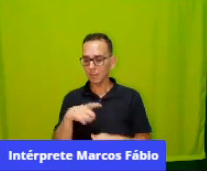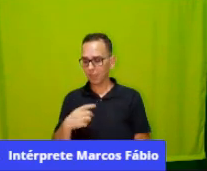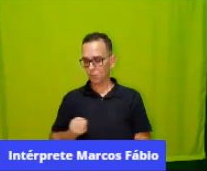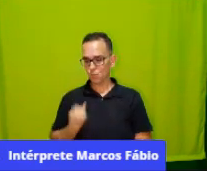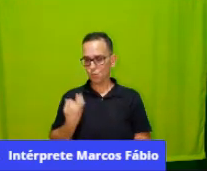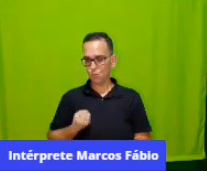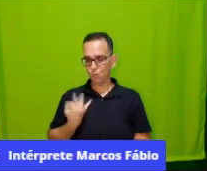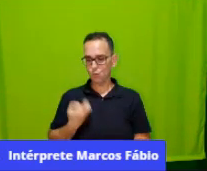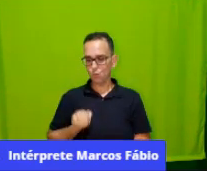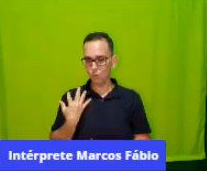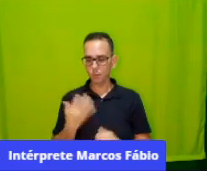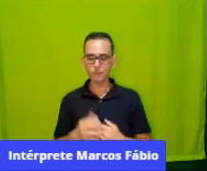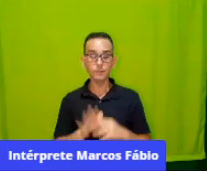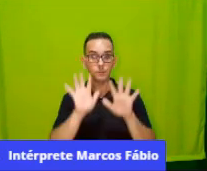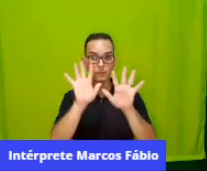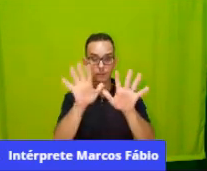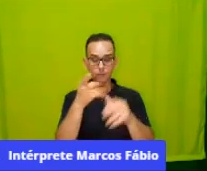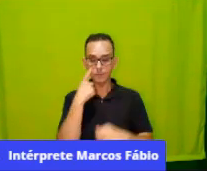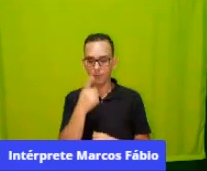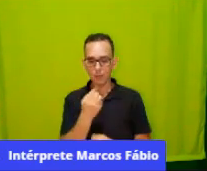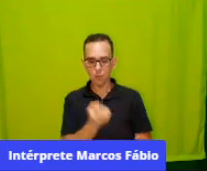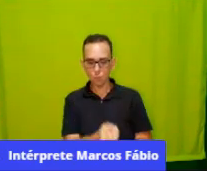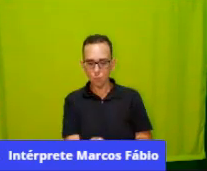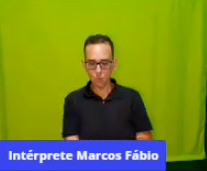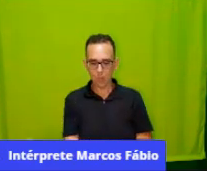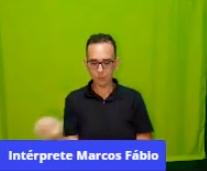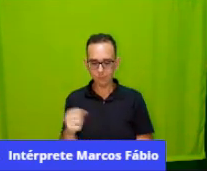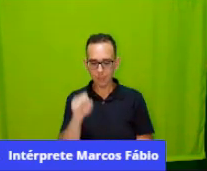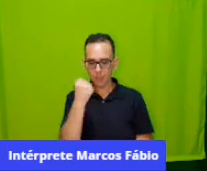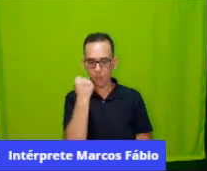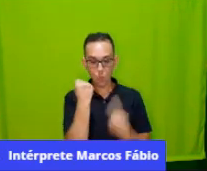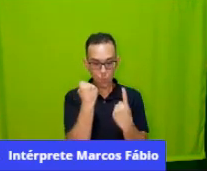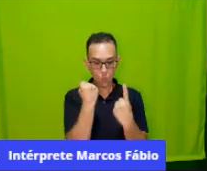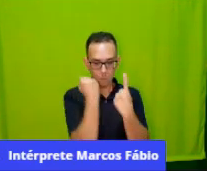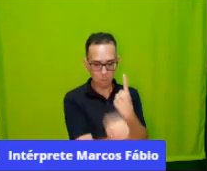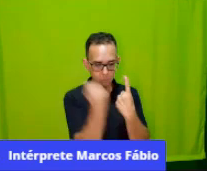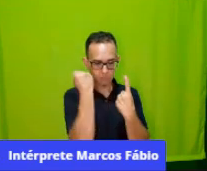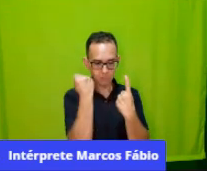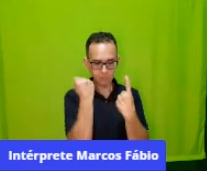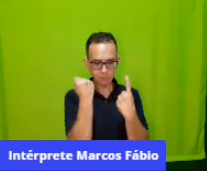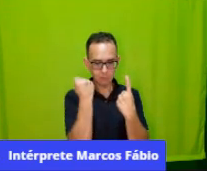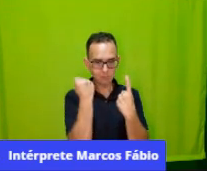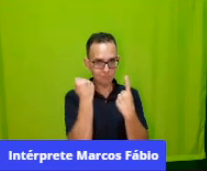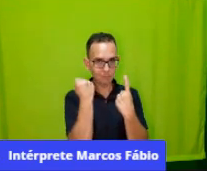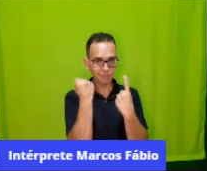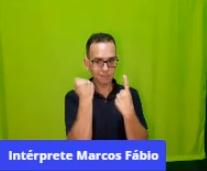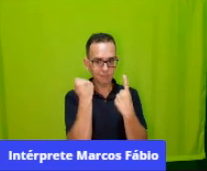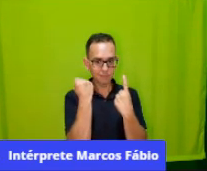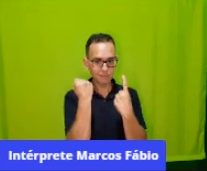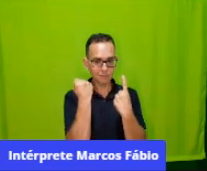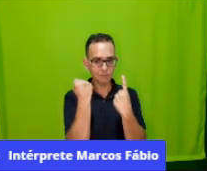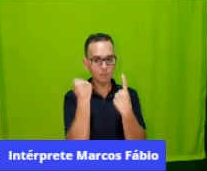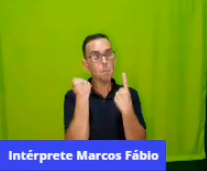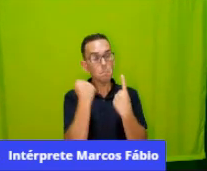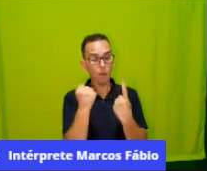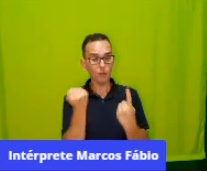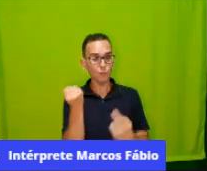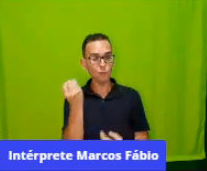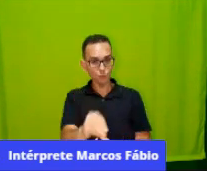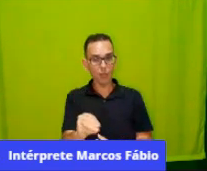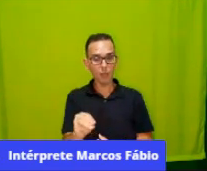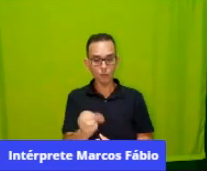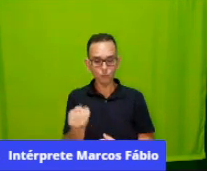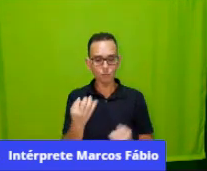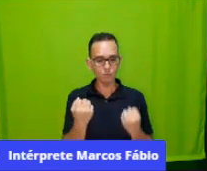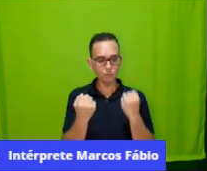a matemática. Vamos supor que eu posso fazer isso aqui em números. Ele coloca a quantidade. Pega 1 para mim,